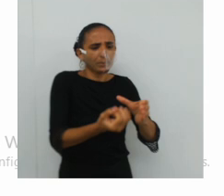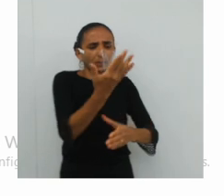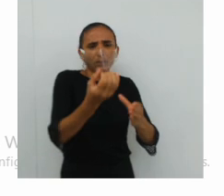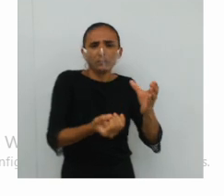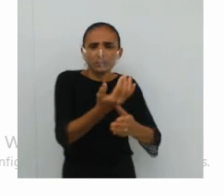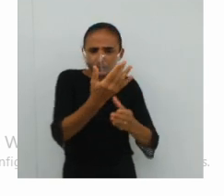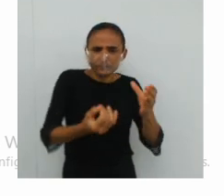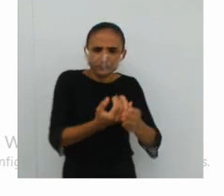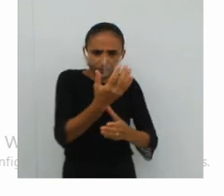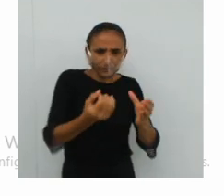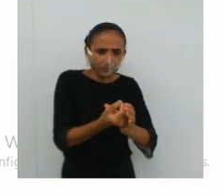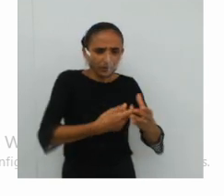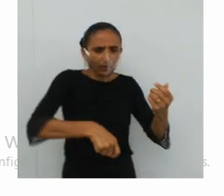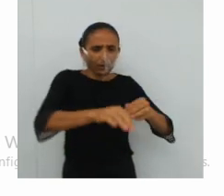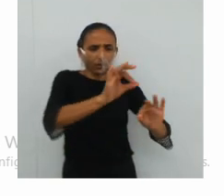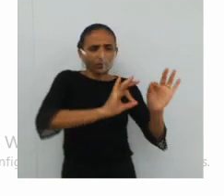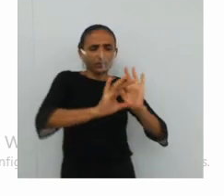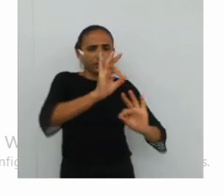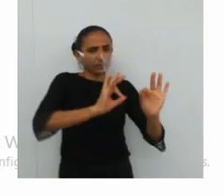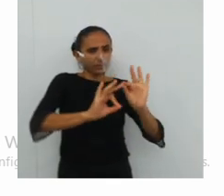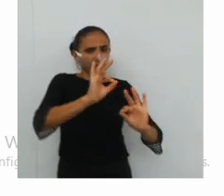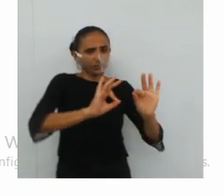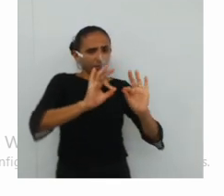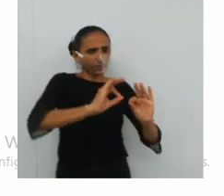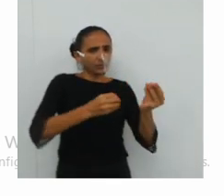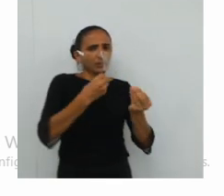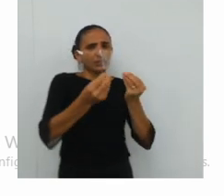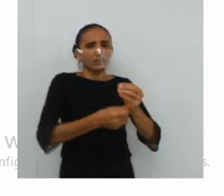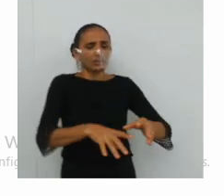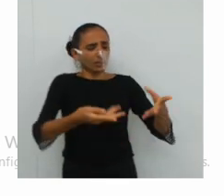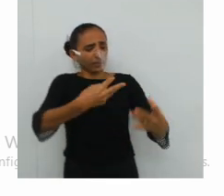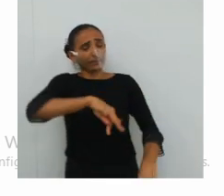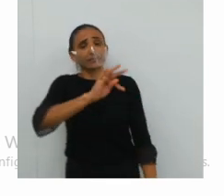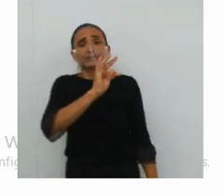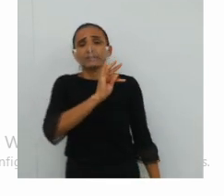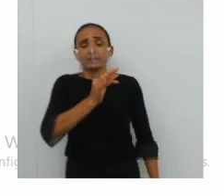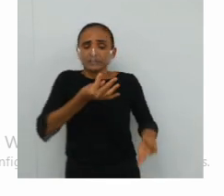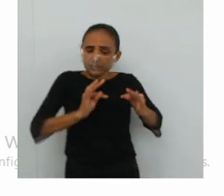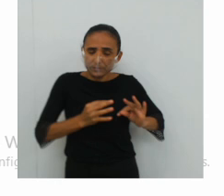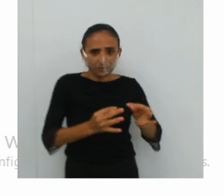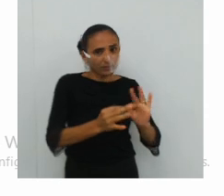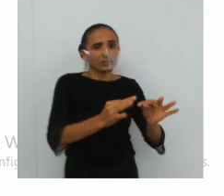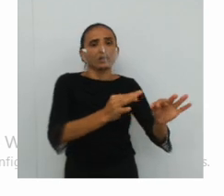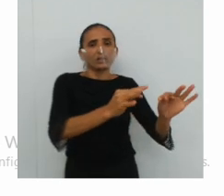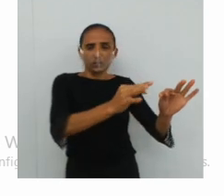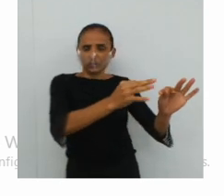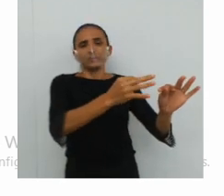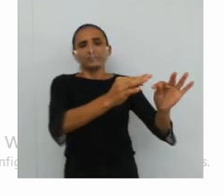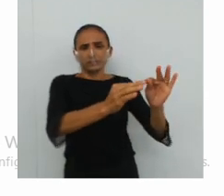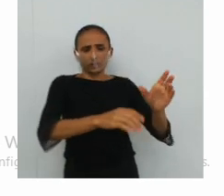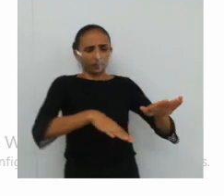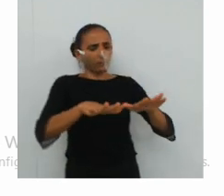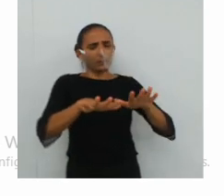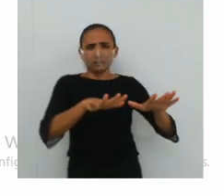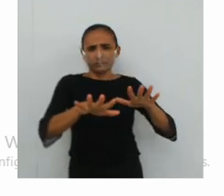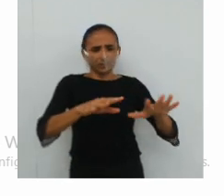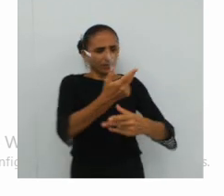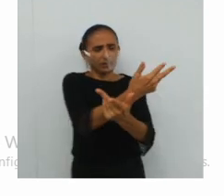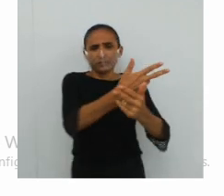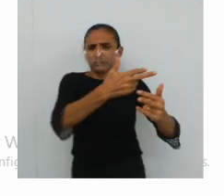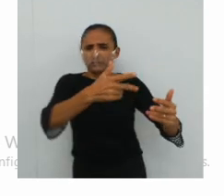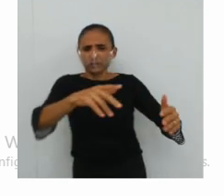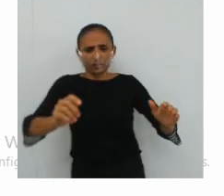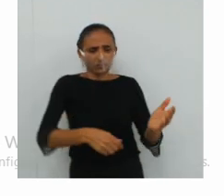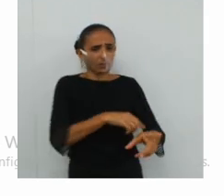produtividade. Então, o sistema intensivo, ele utiliza tecnologia, ela tem uma alta mecanização, um